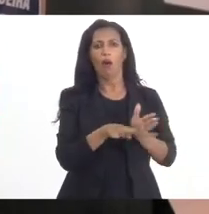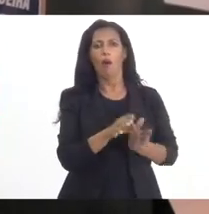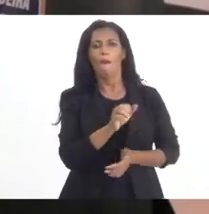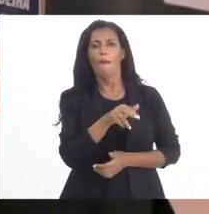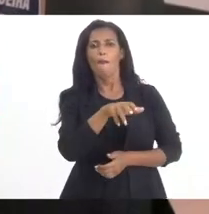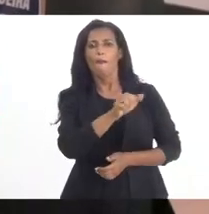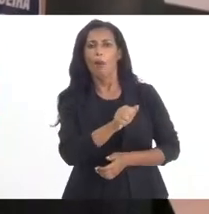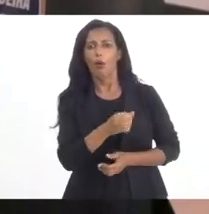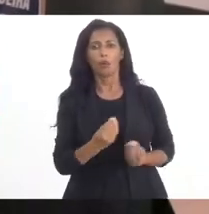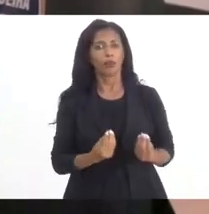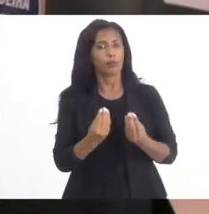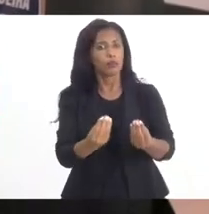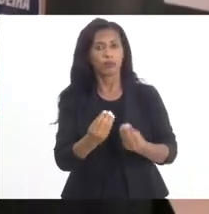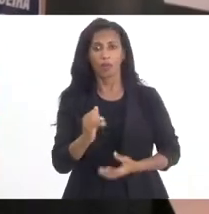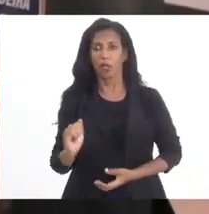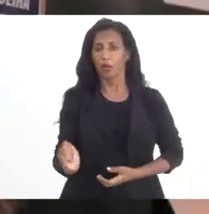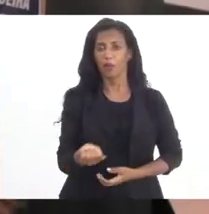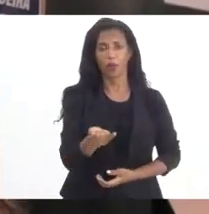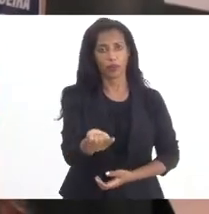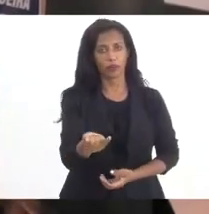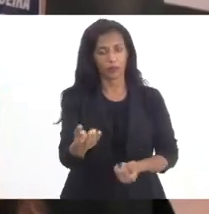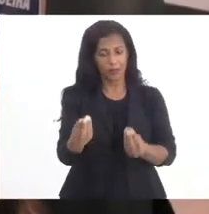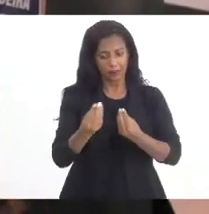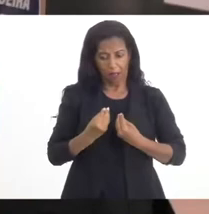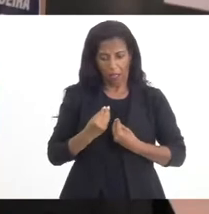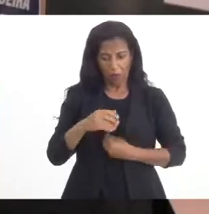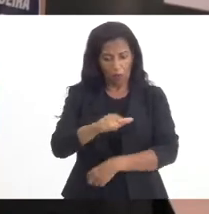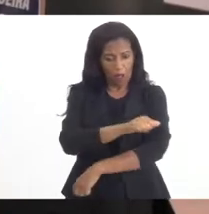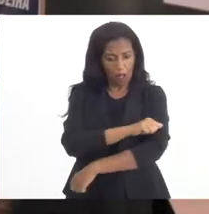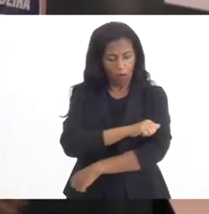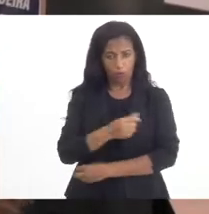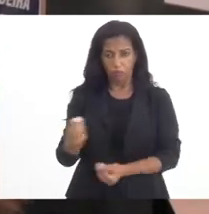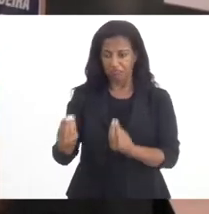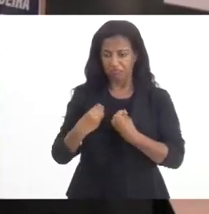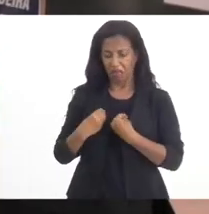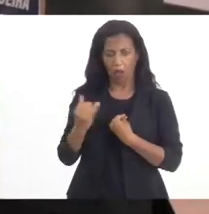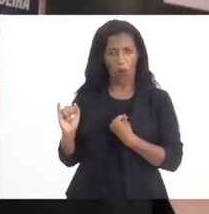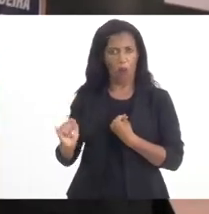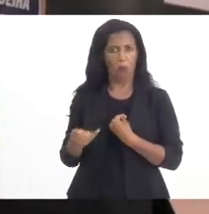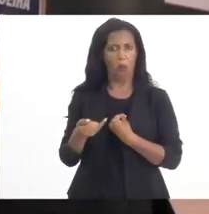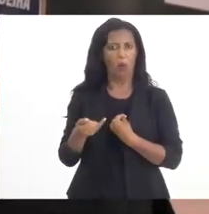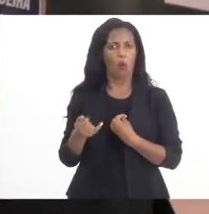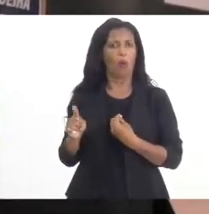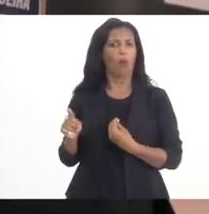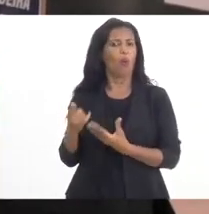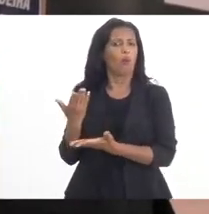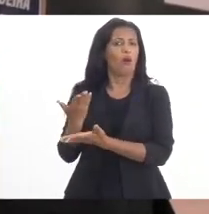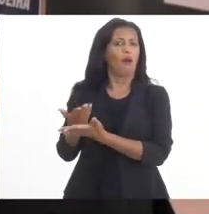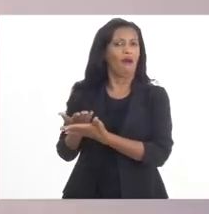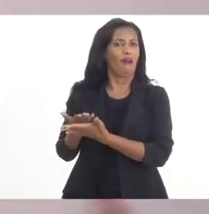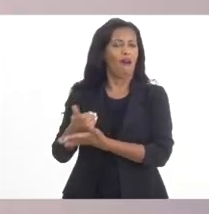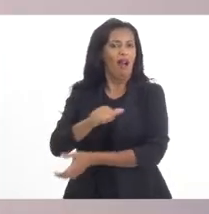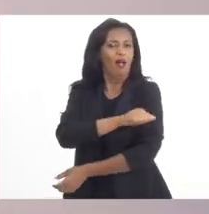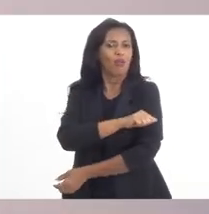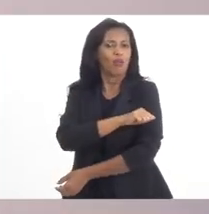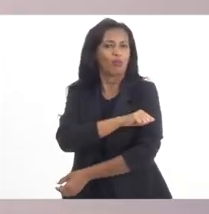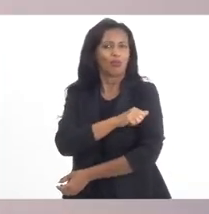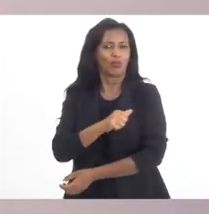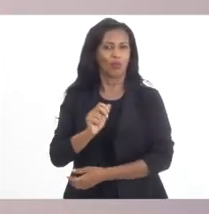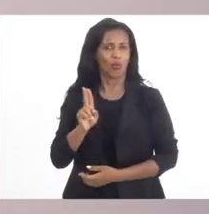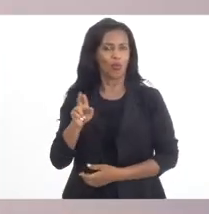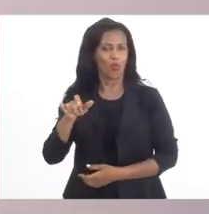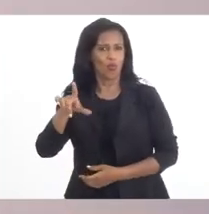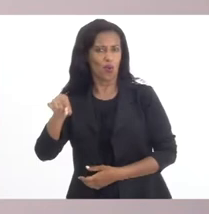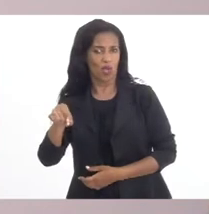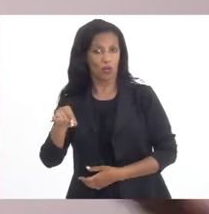não abrem oportunidade para a gente. Eles não abrem oportunidade para a gente como estudante da UESO. Isso não acontece.